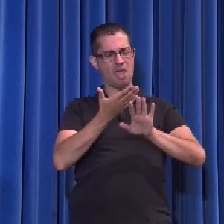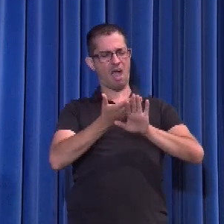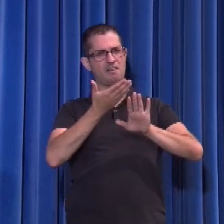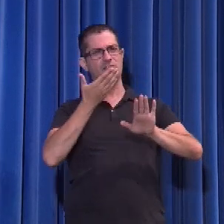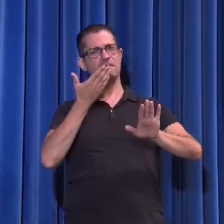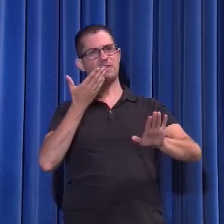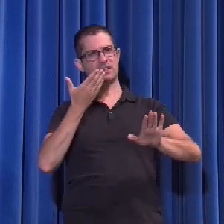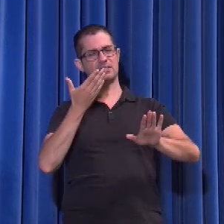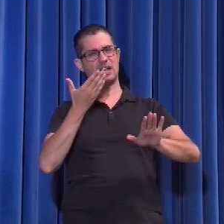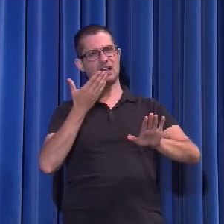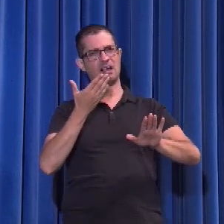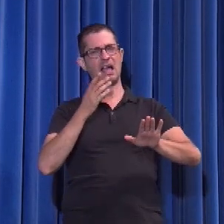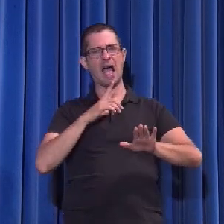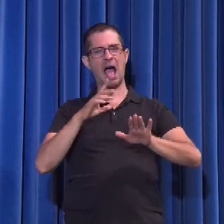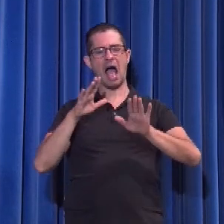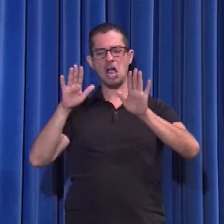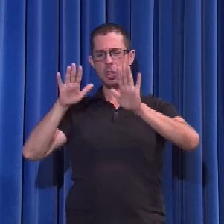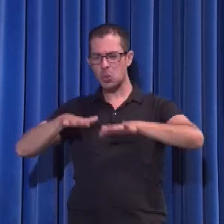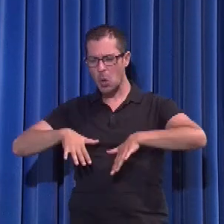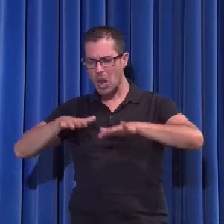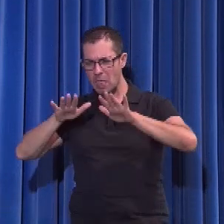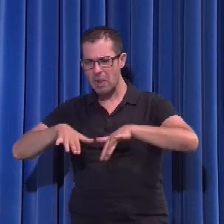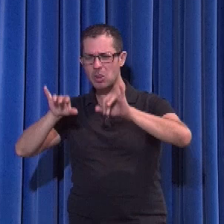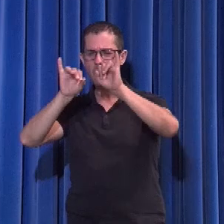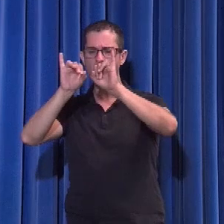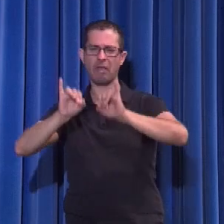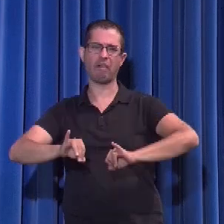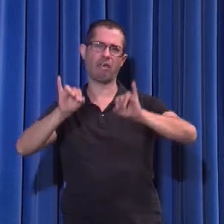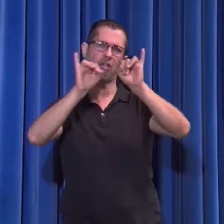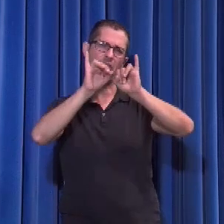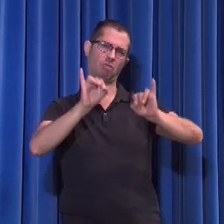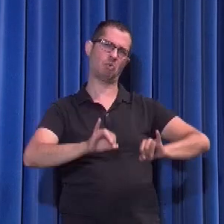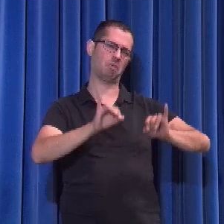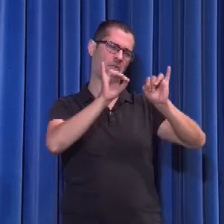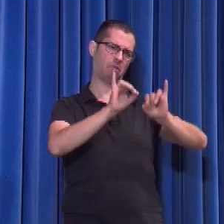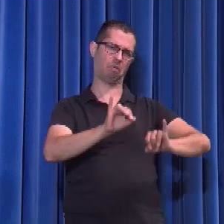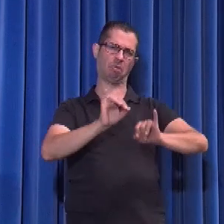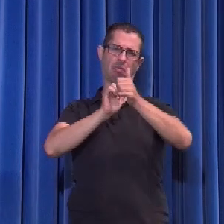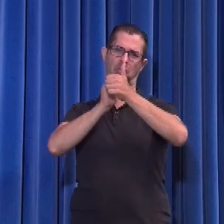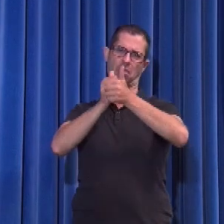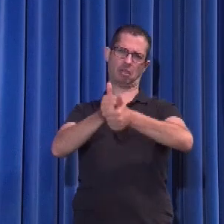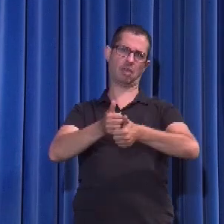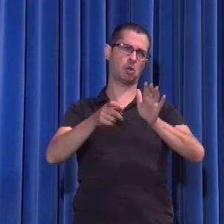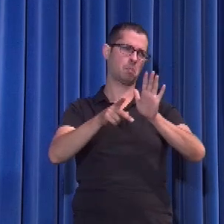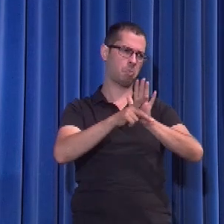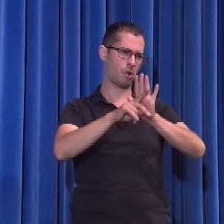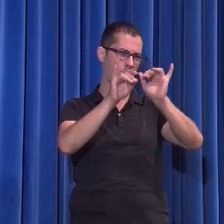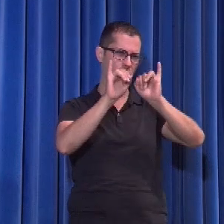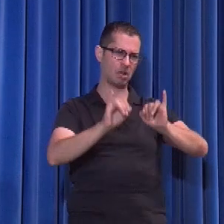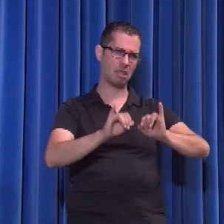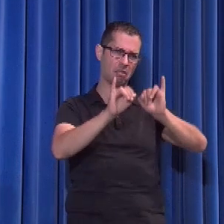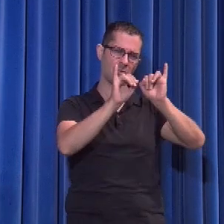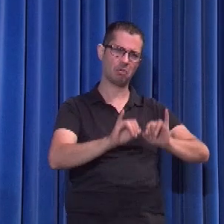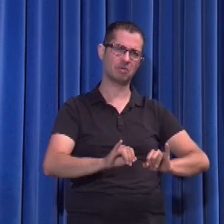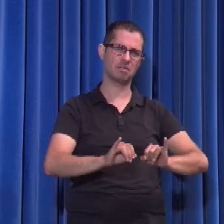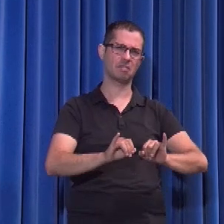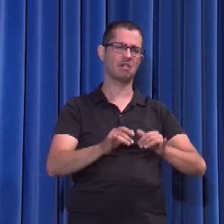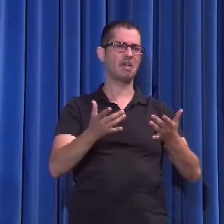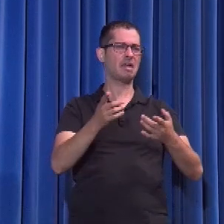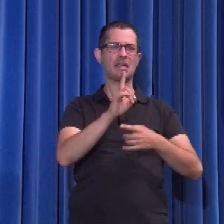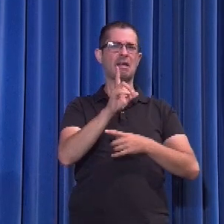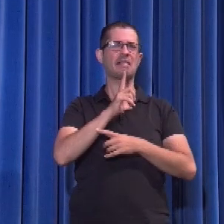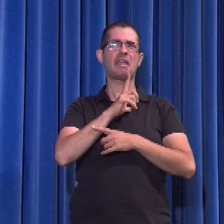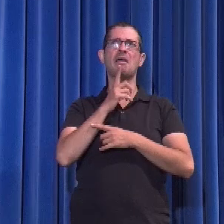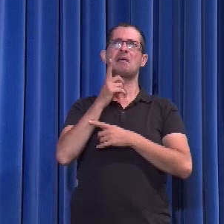nulidade dos ídolos e se tornando nulos eles mesmos, e sem perguntarem onde está o